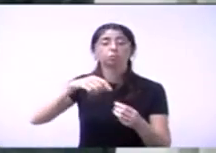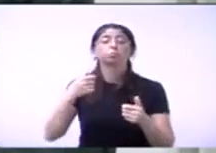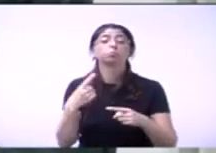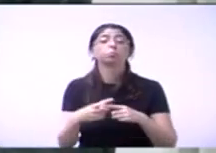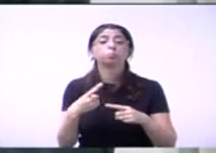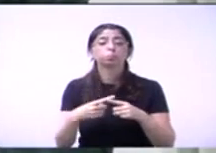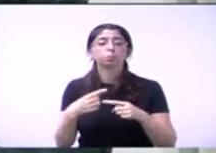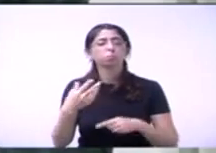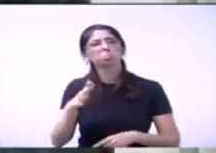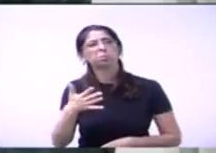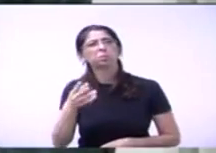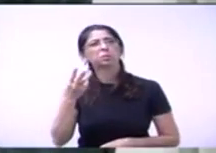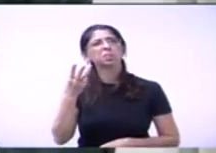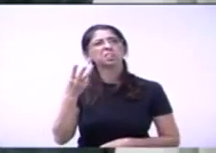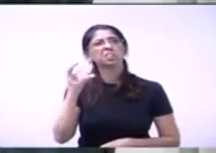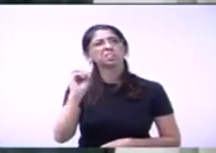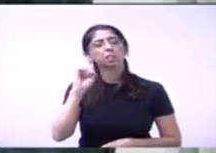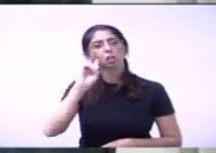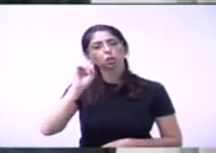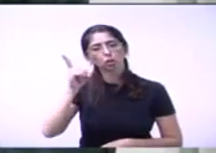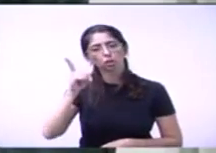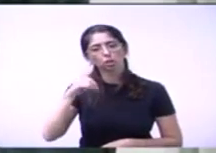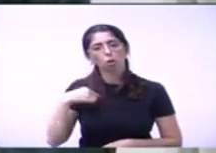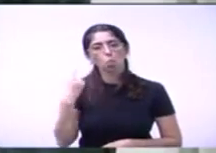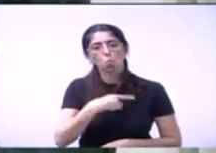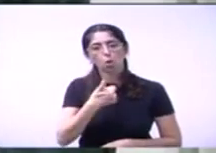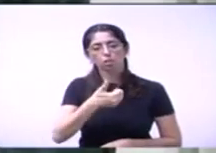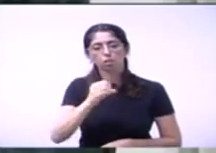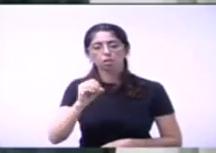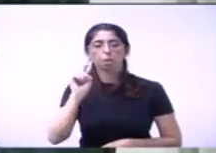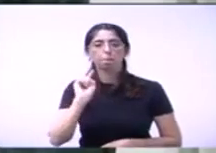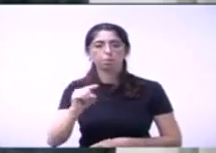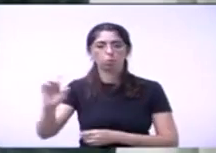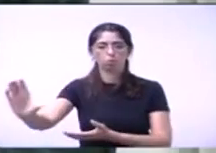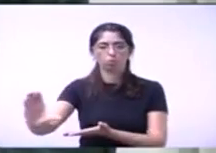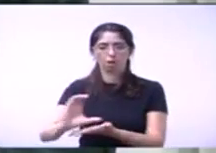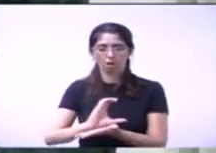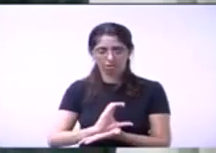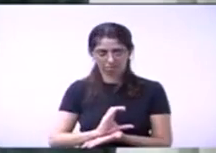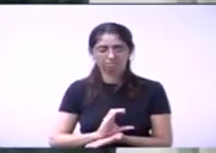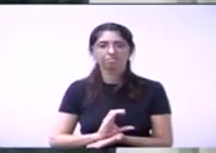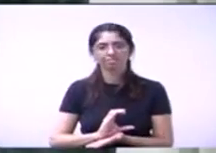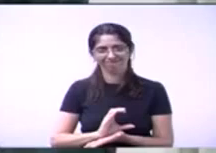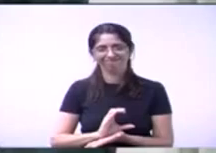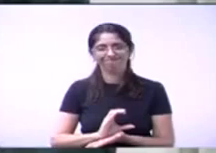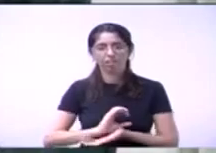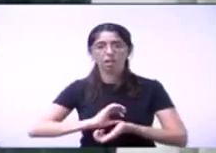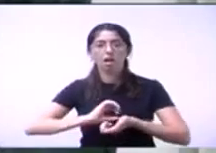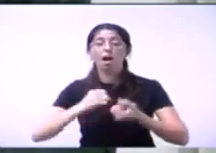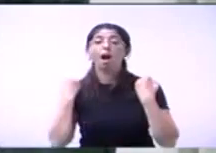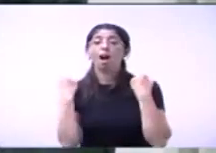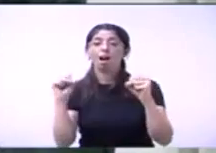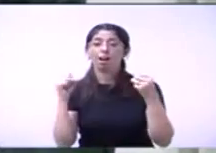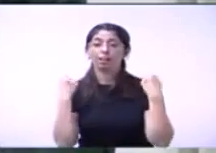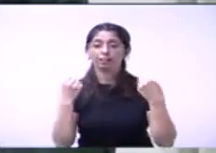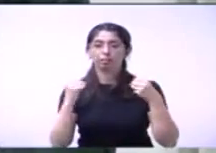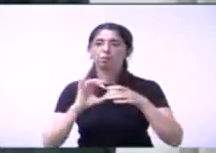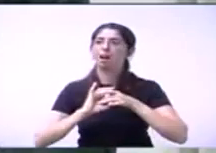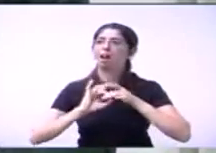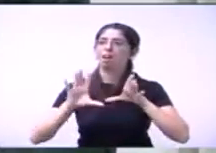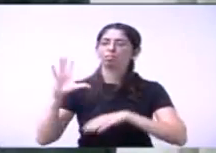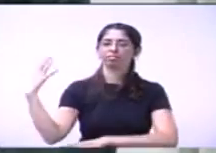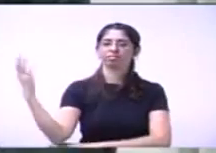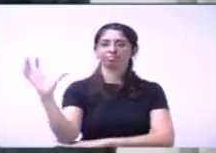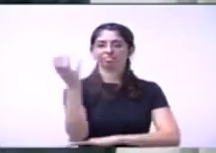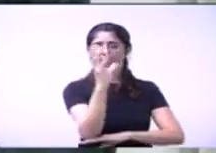quiser, nós estamos recebendo R$100 mil para duas academias ao ar livre e R$250 mil